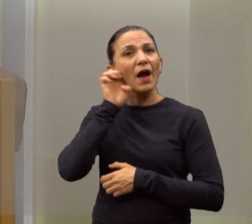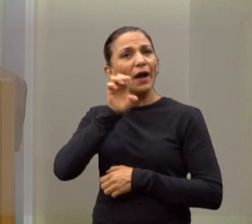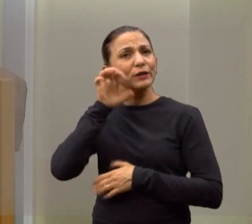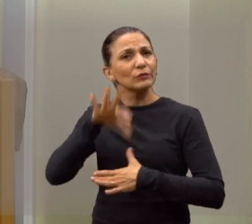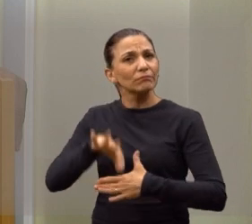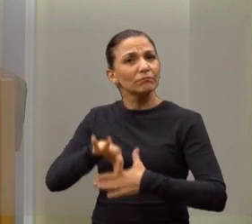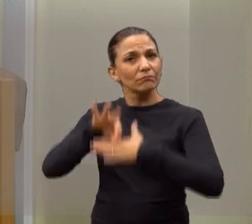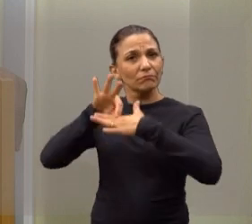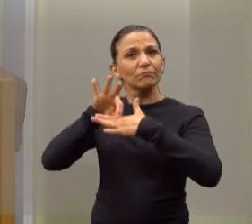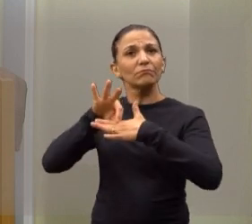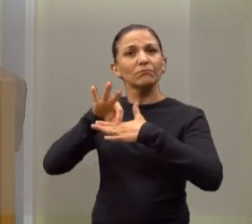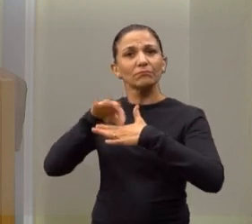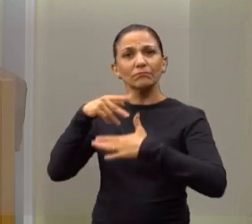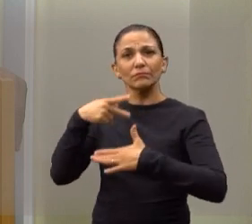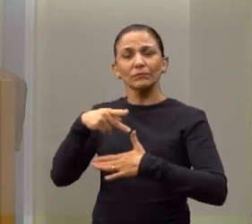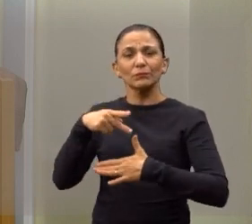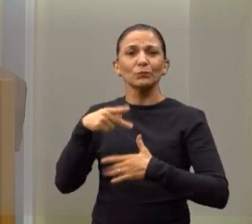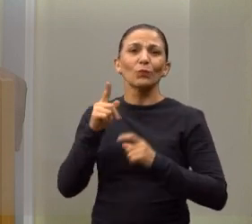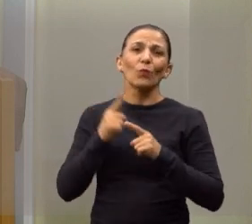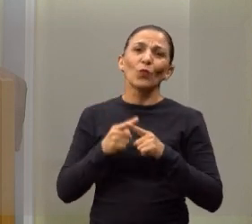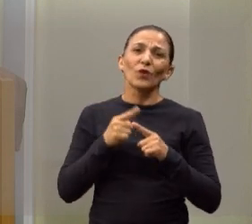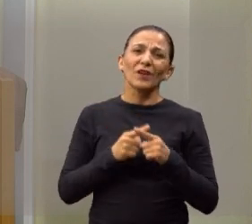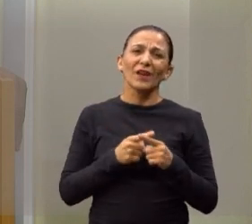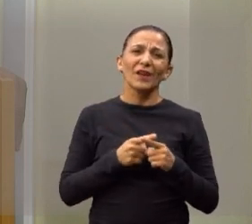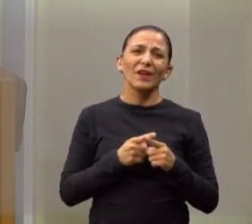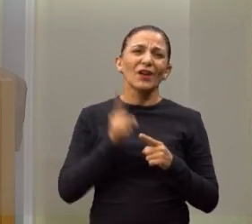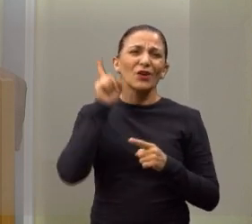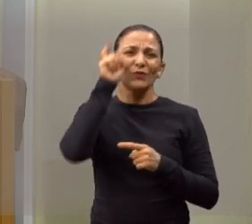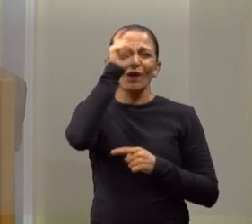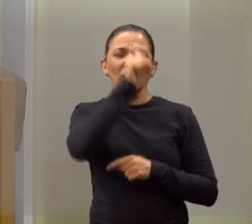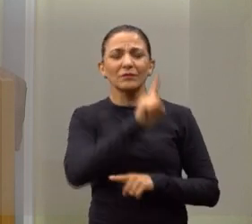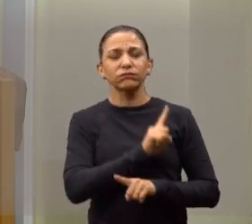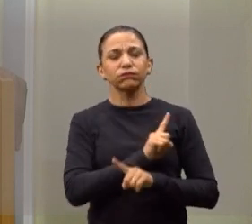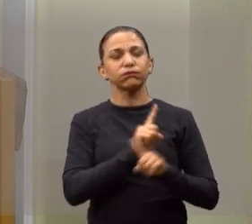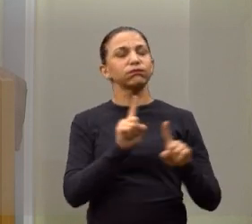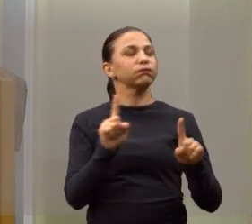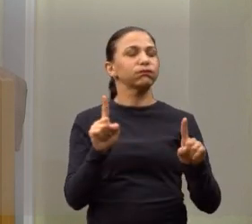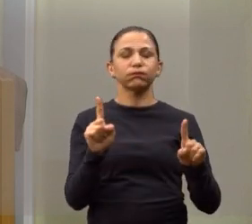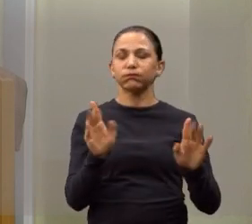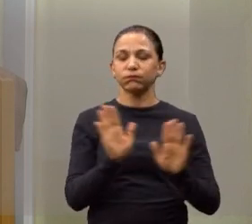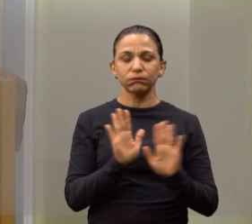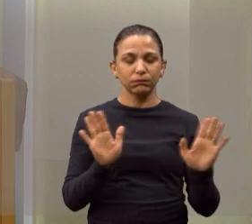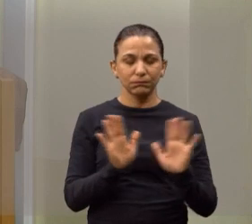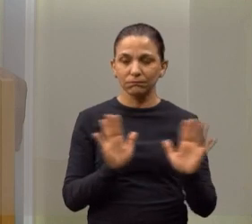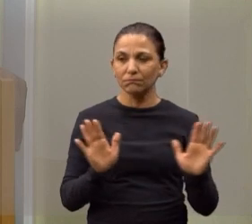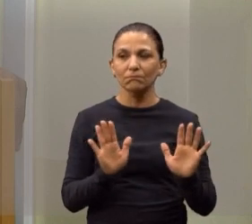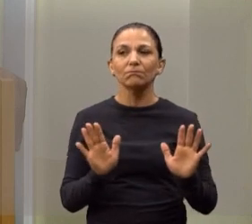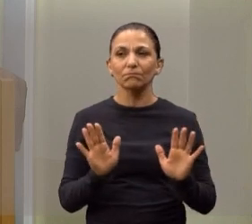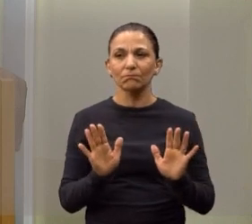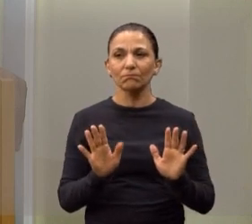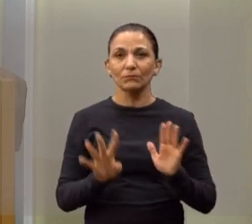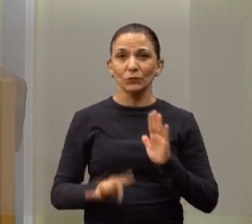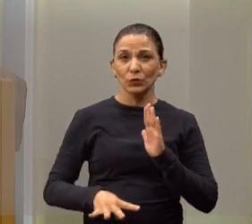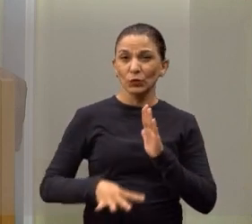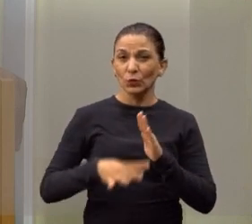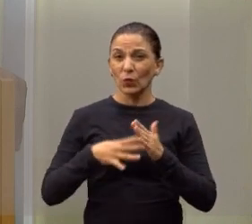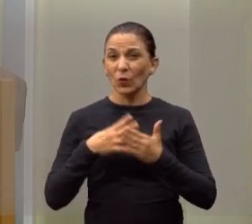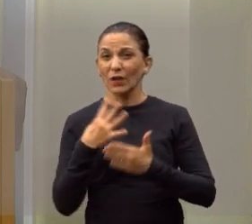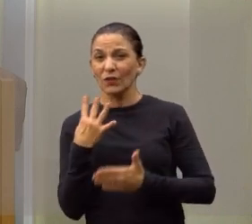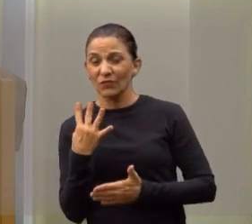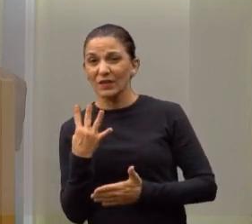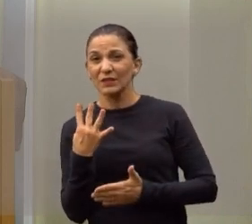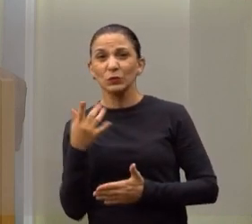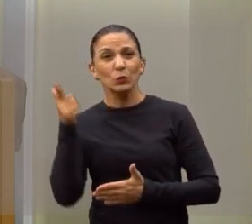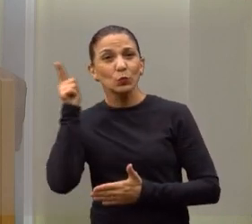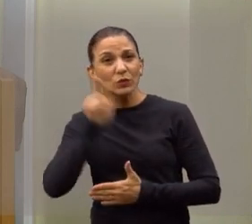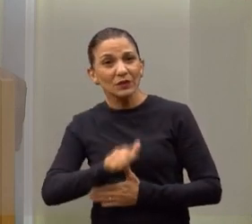porque não é fácil não é fácil não é fácil ganhar quatro vezes